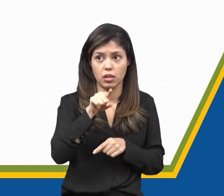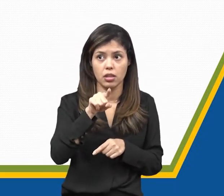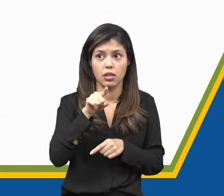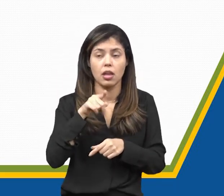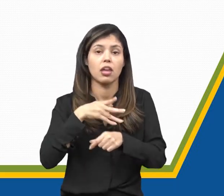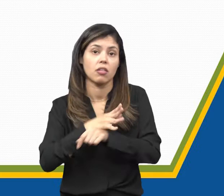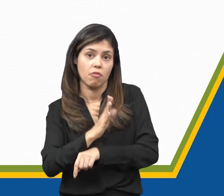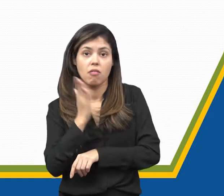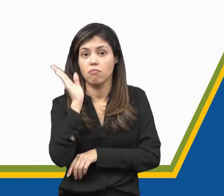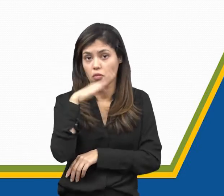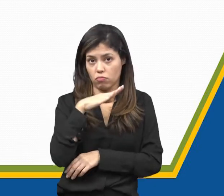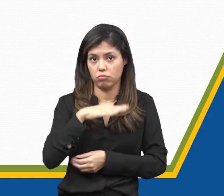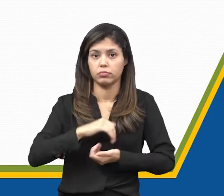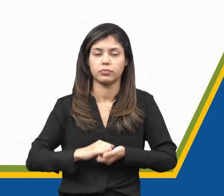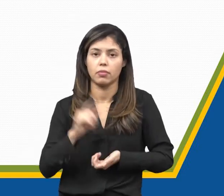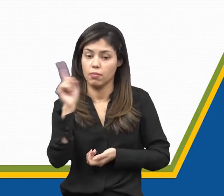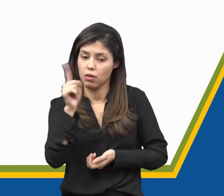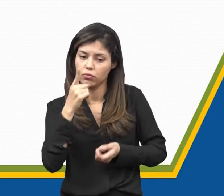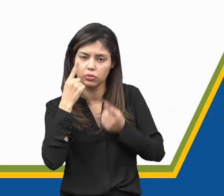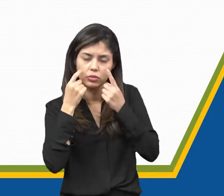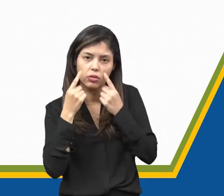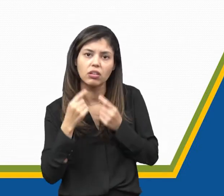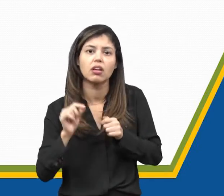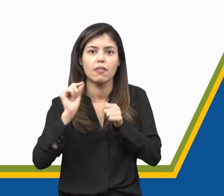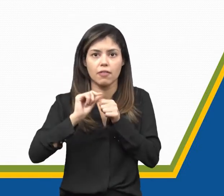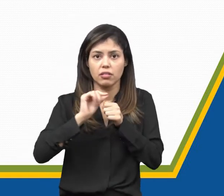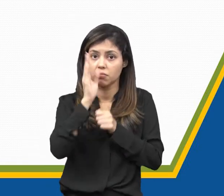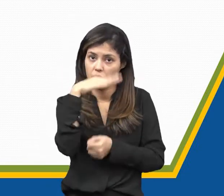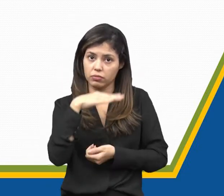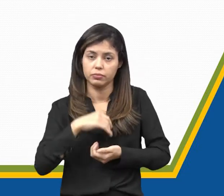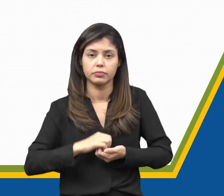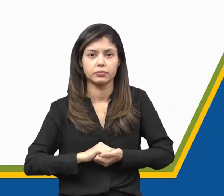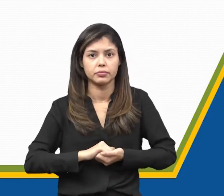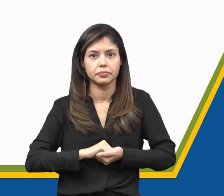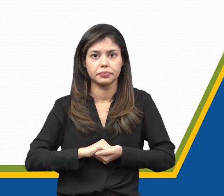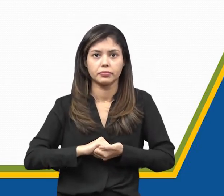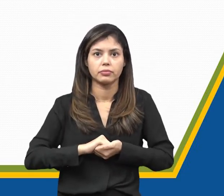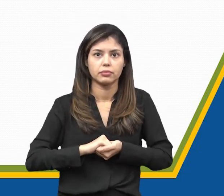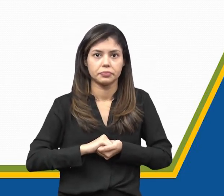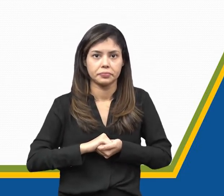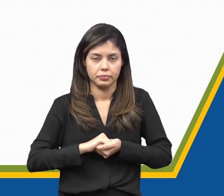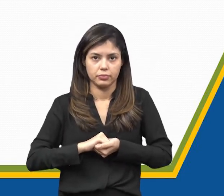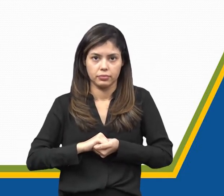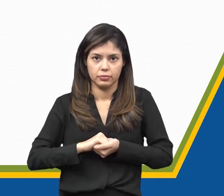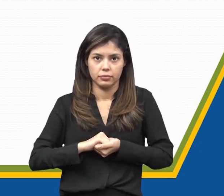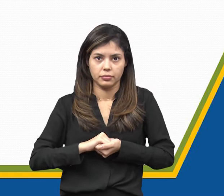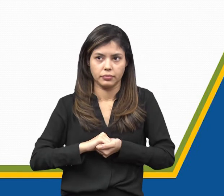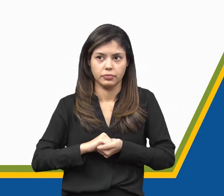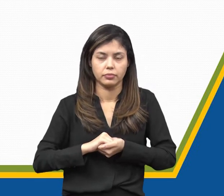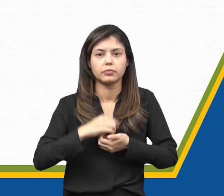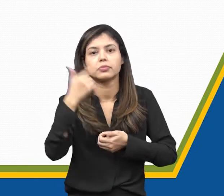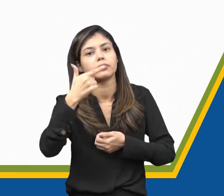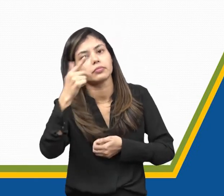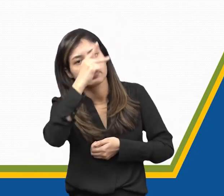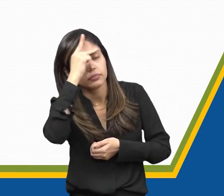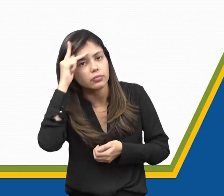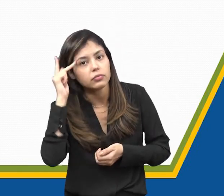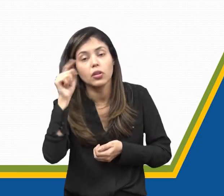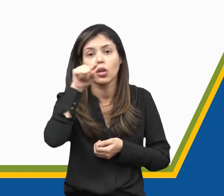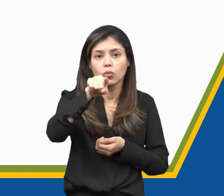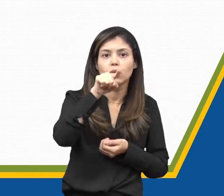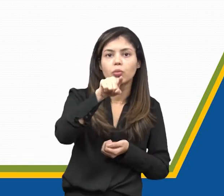te hace mal". Não chore, isso te faz mal. Conjugação também está para a segunda pessoa, para